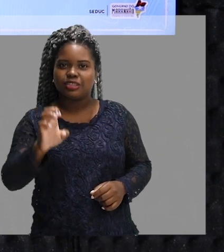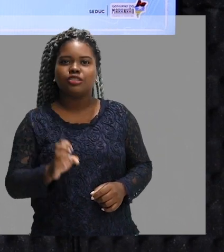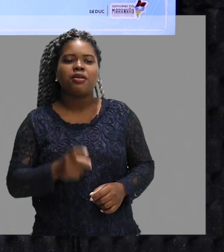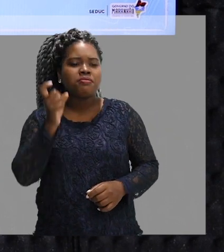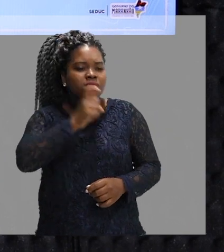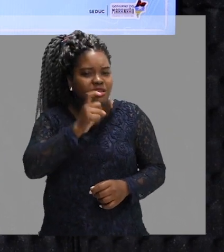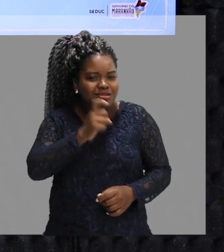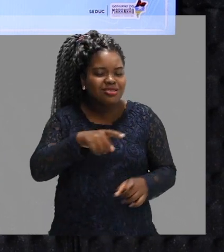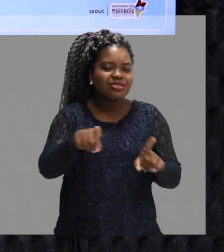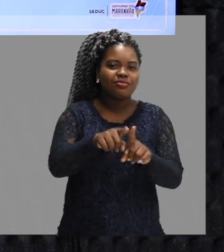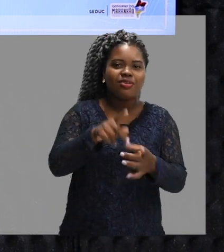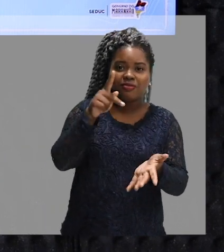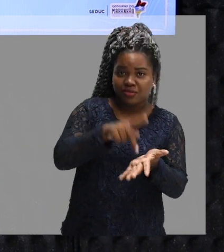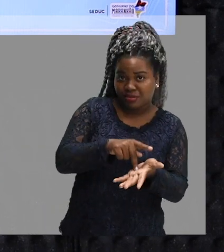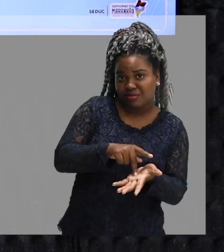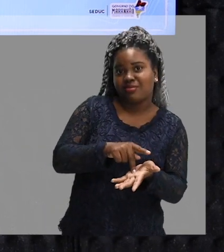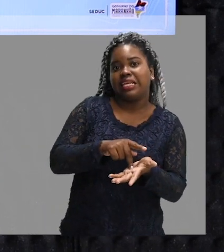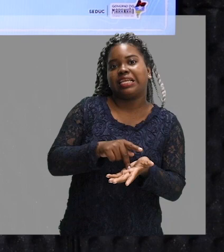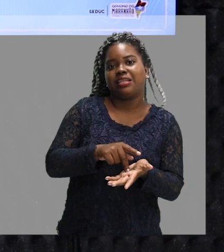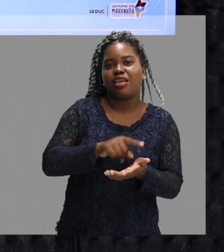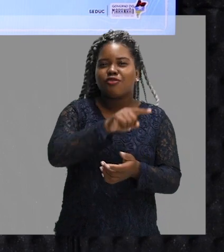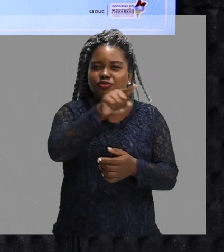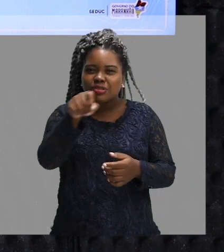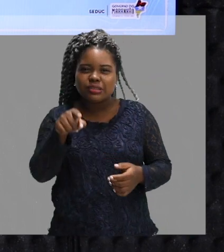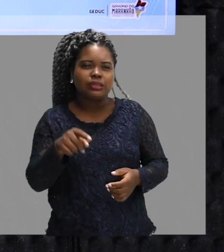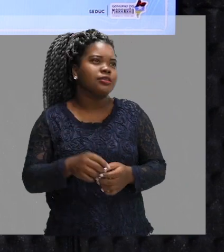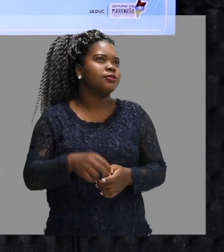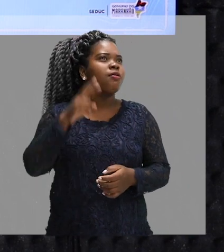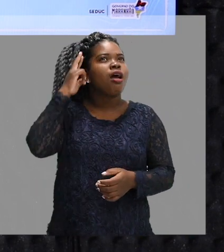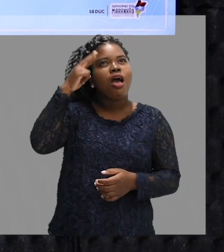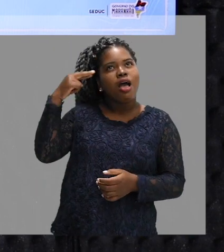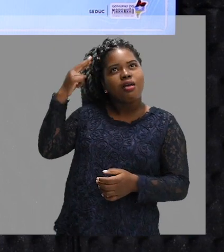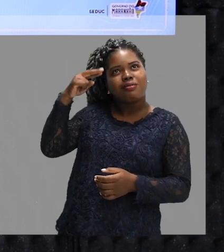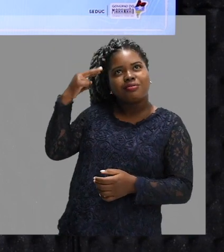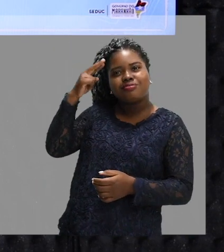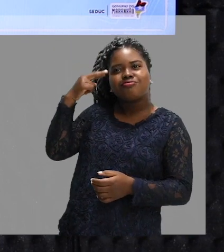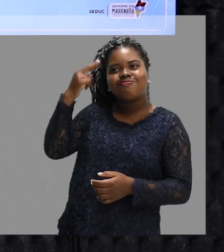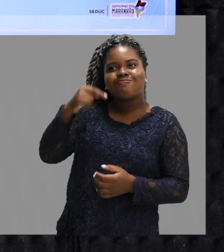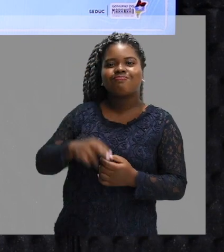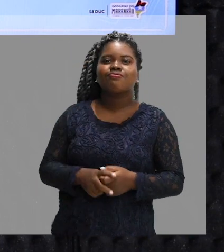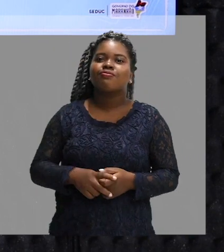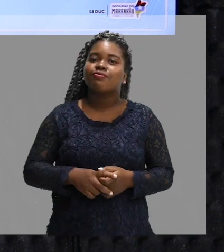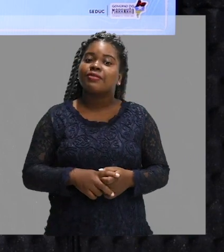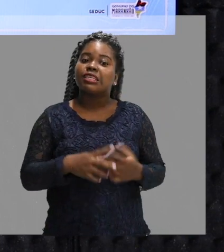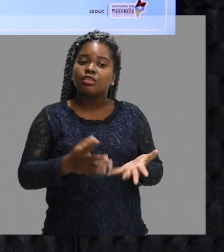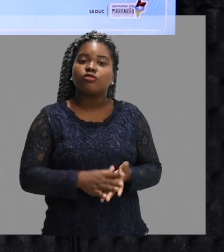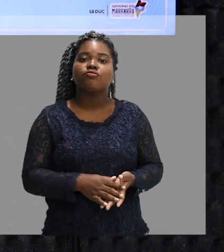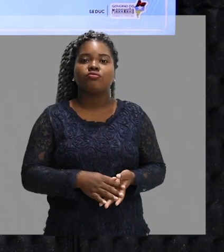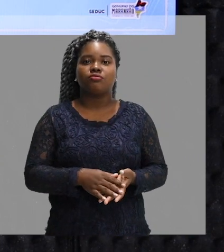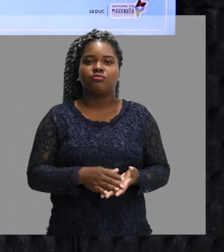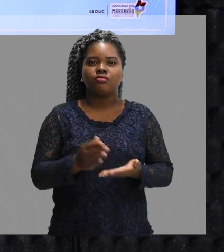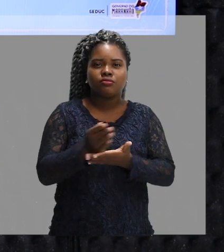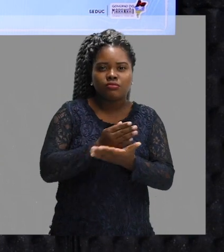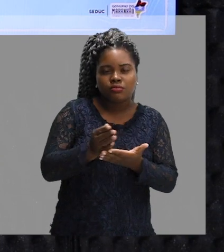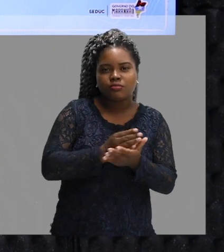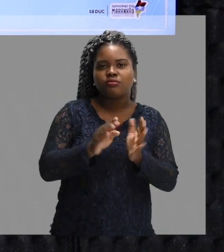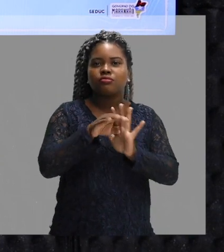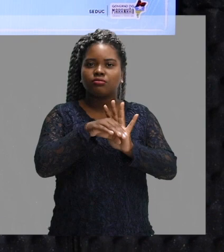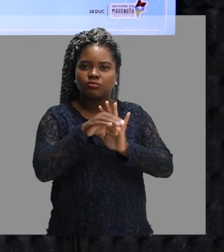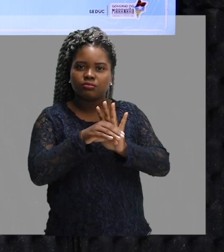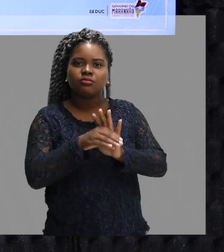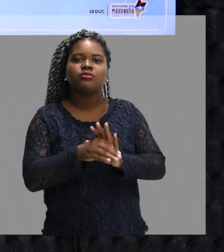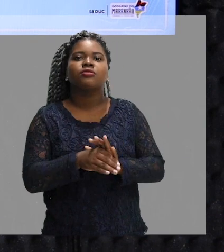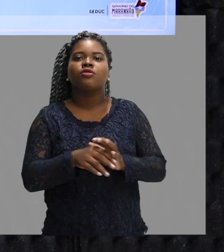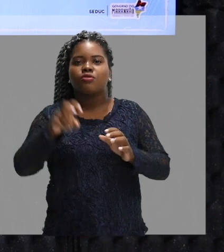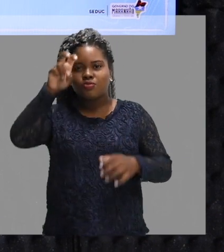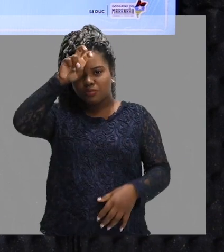deixar para vocês, porque a gente só tem 20 minutos para poder falar, mas uma coisa é certa, é muito instigante. Só para a gente ter uma noção, vamos entender o Egito como uma